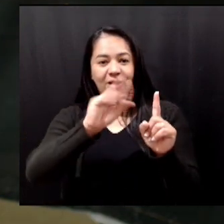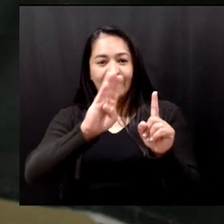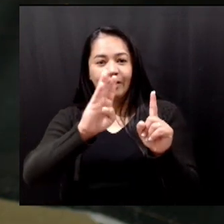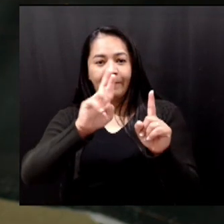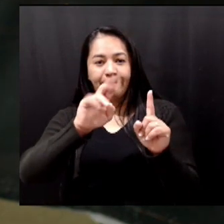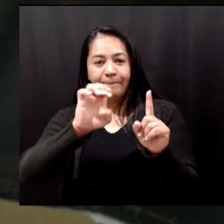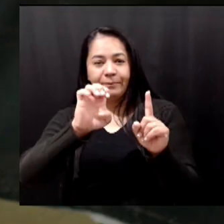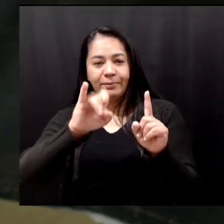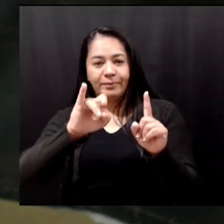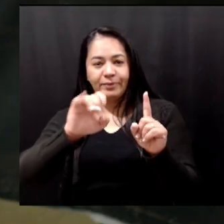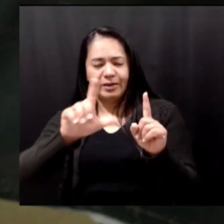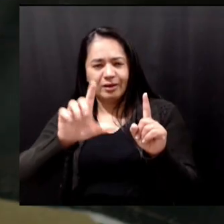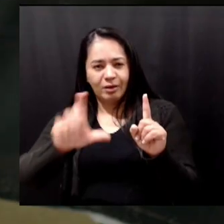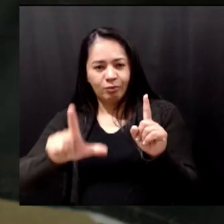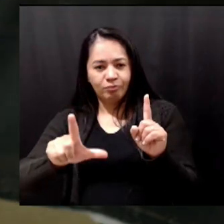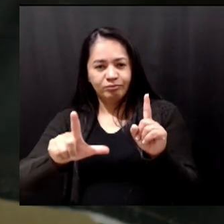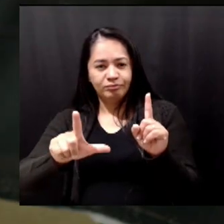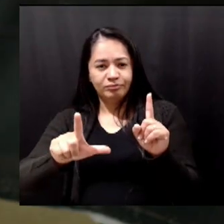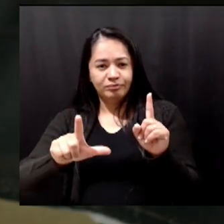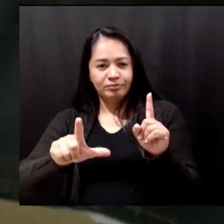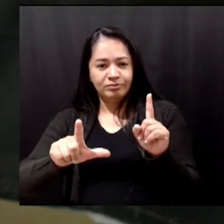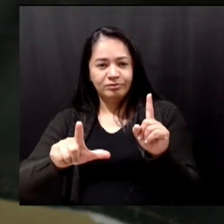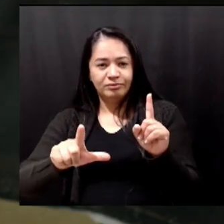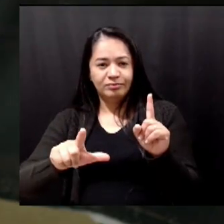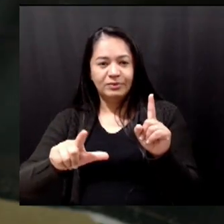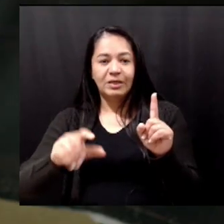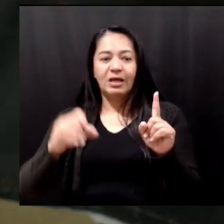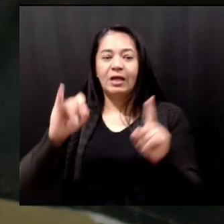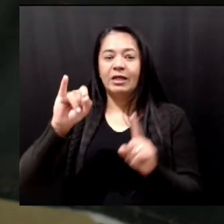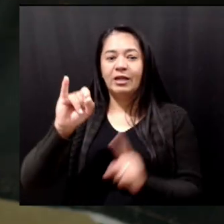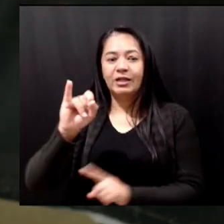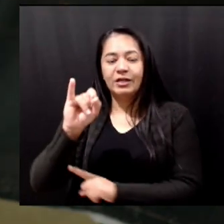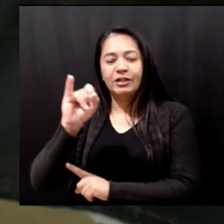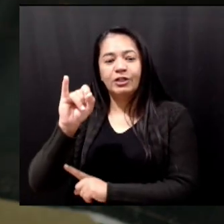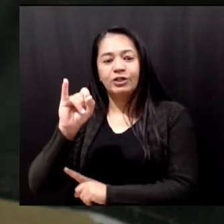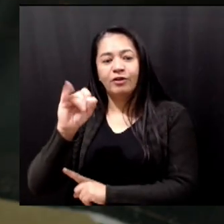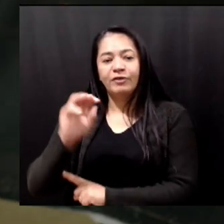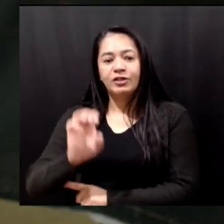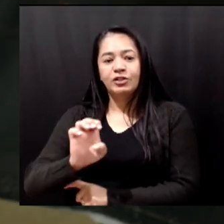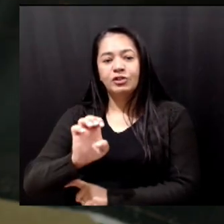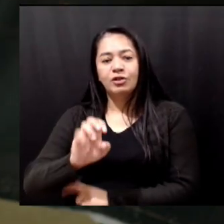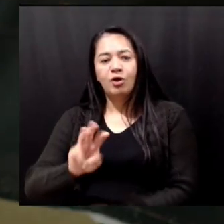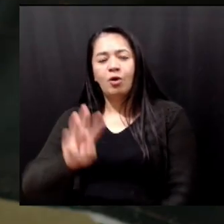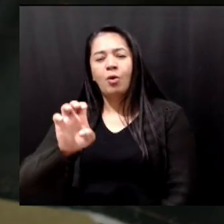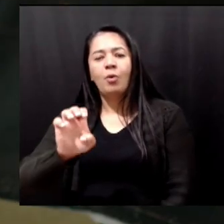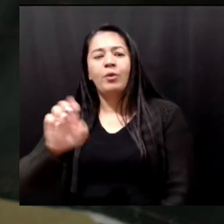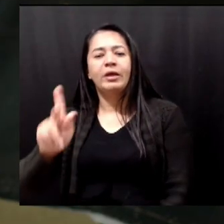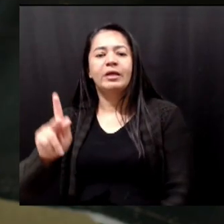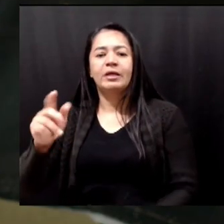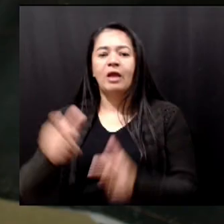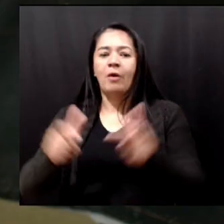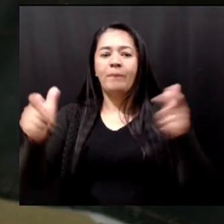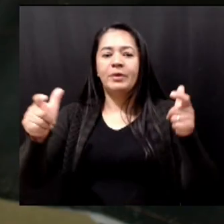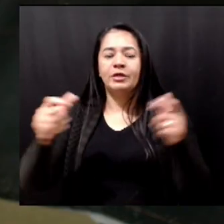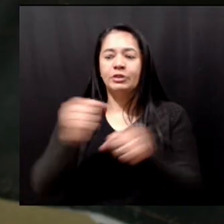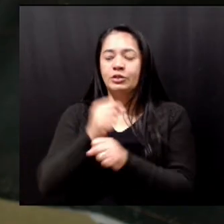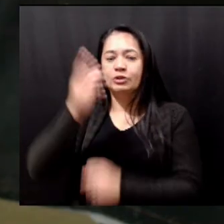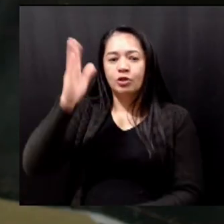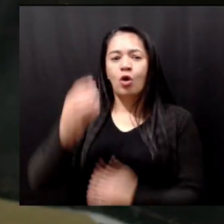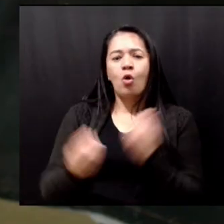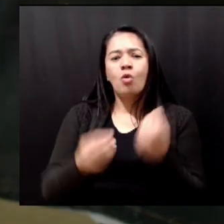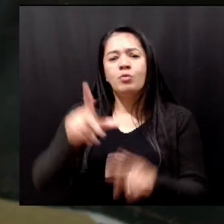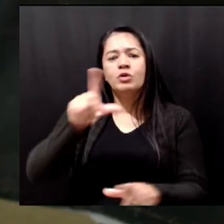o Gabriel de novo. A Innovation Week cresce todo ano. Como escolhem os temas para que startups iniciantes e